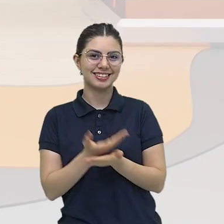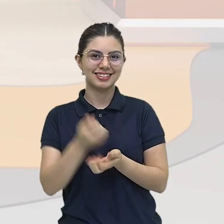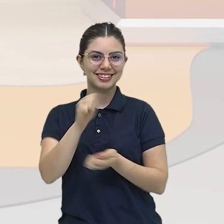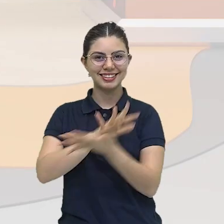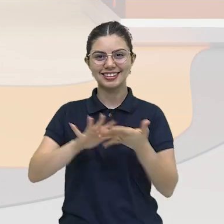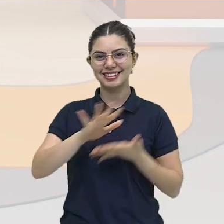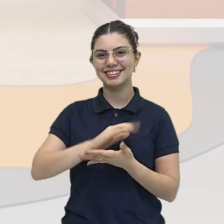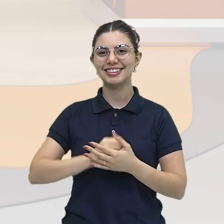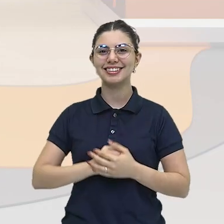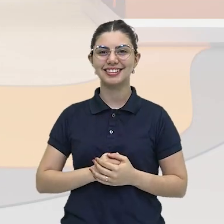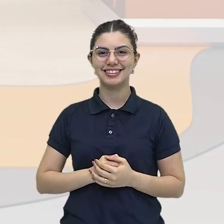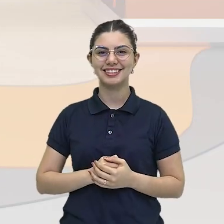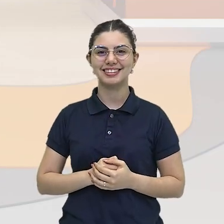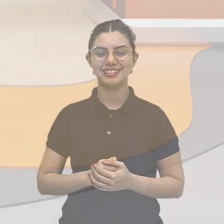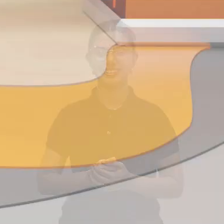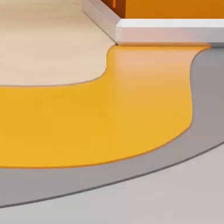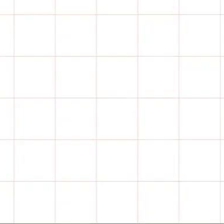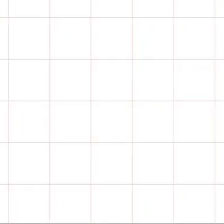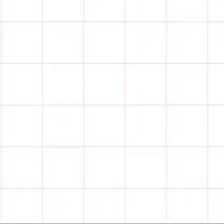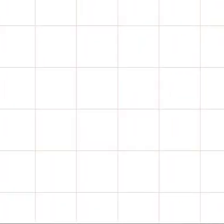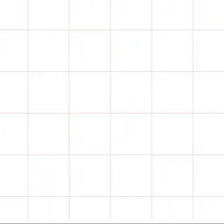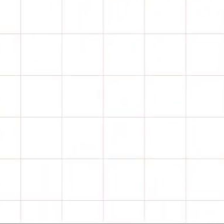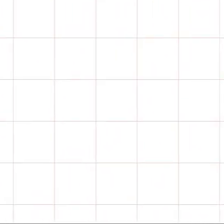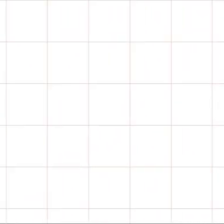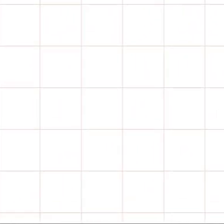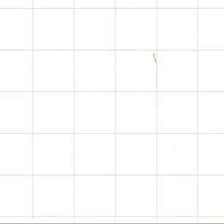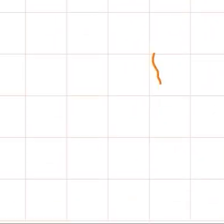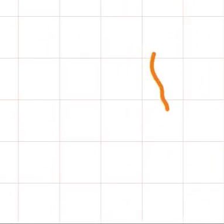comigo desvendar o nosso universo.